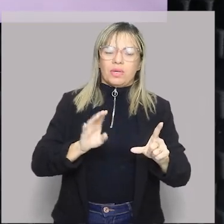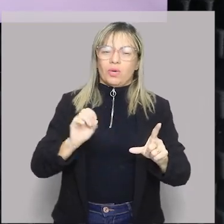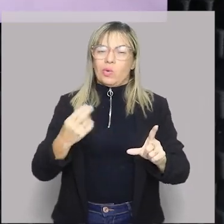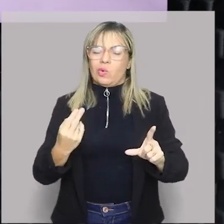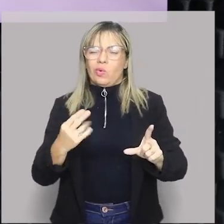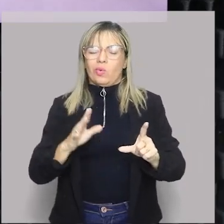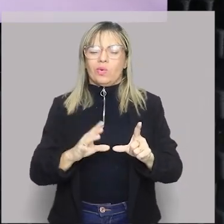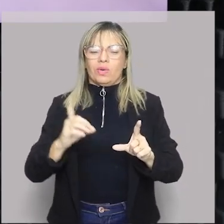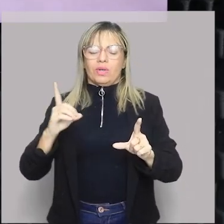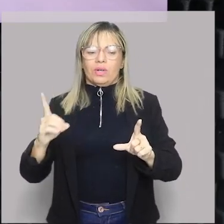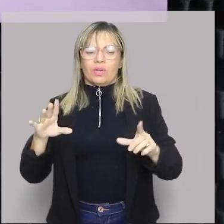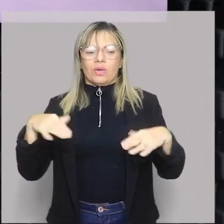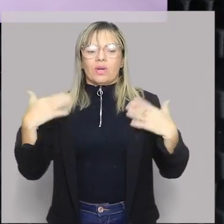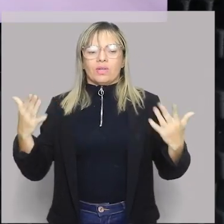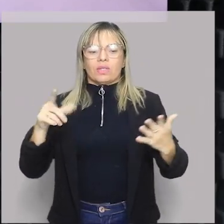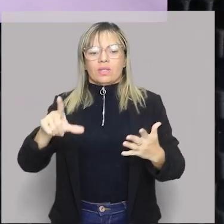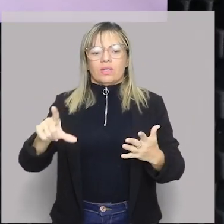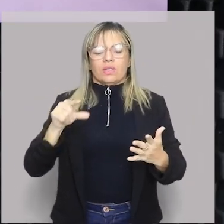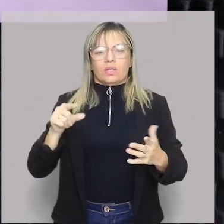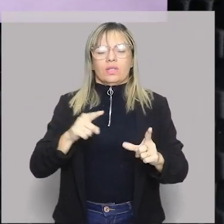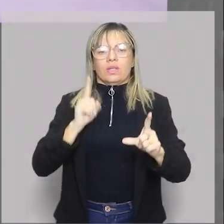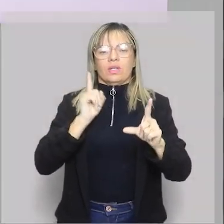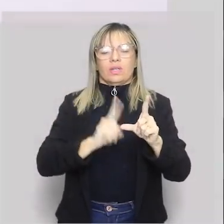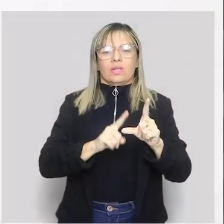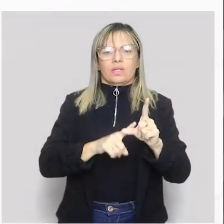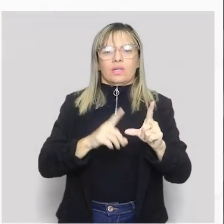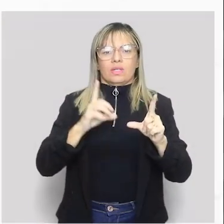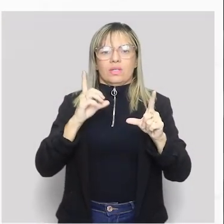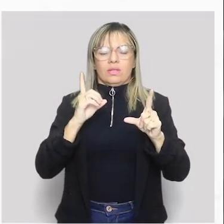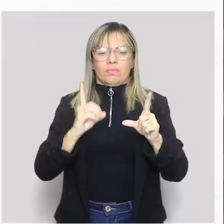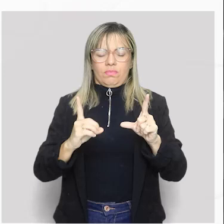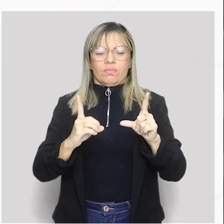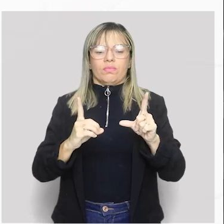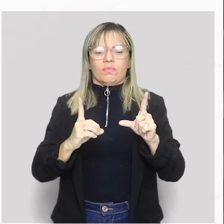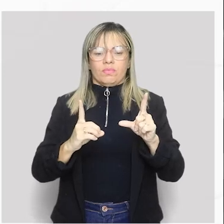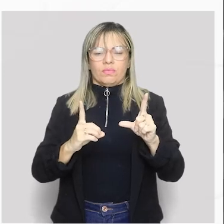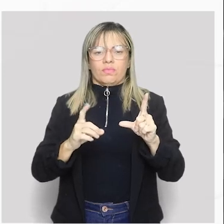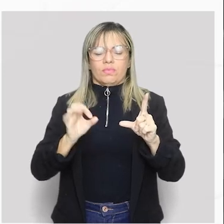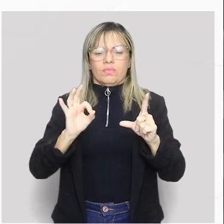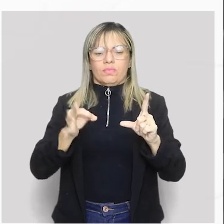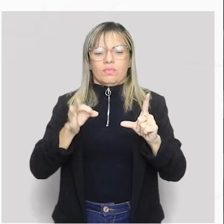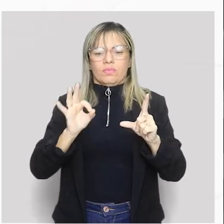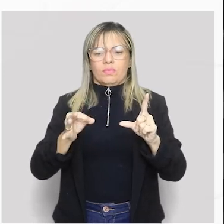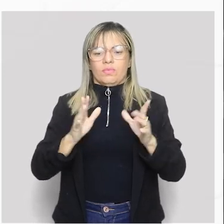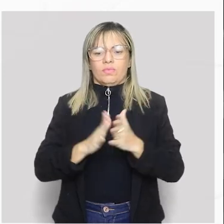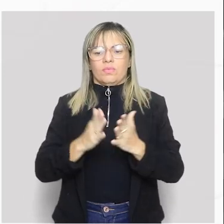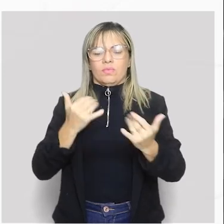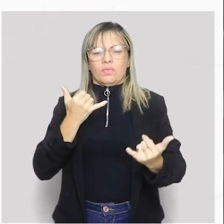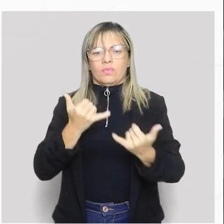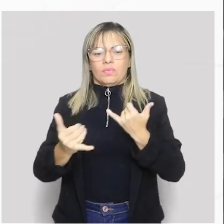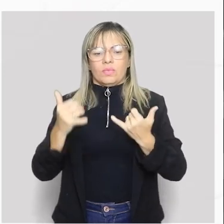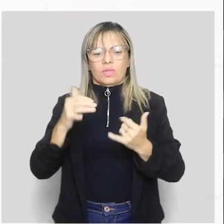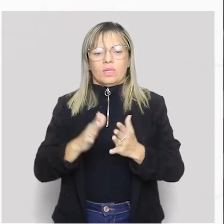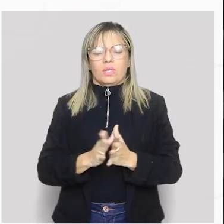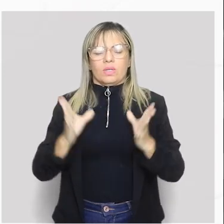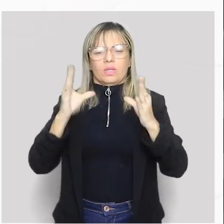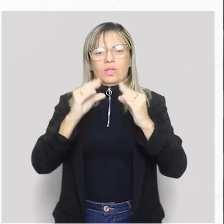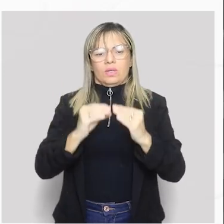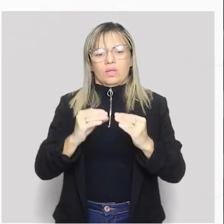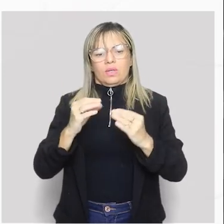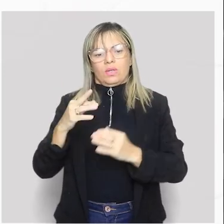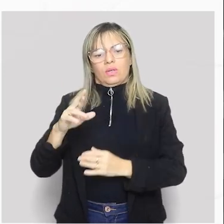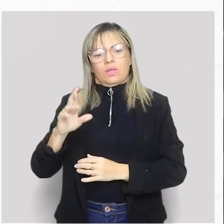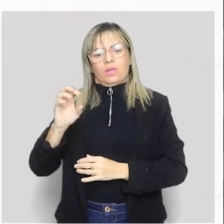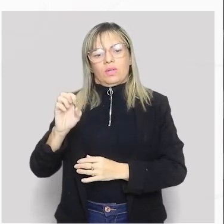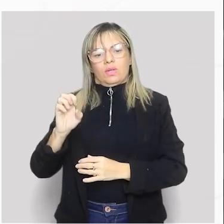certo? Qual seria a opção correta? Nós temos aqui letra D de dado. Se assemelha ao resumo. Tanto